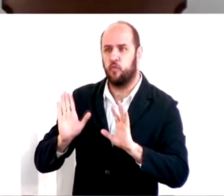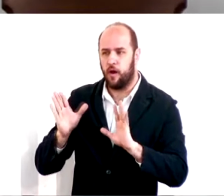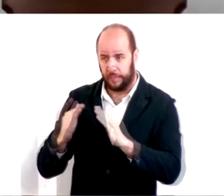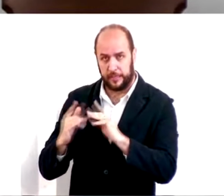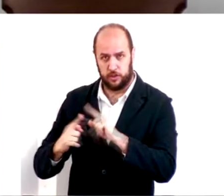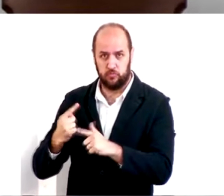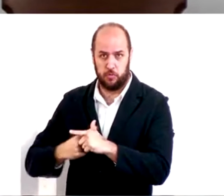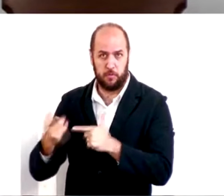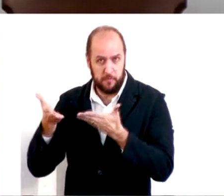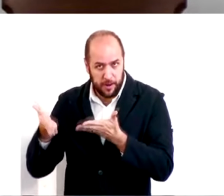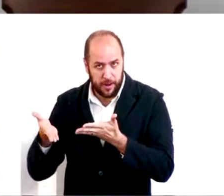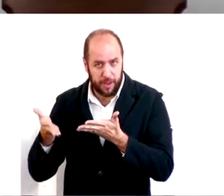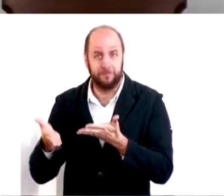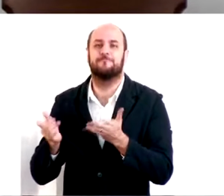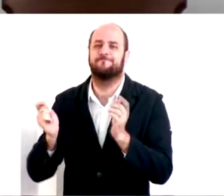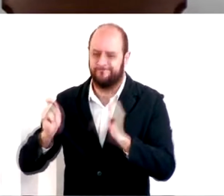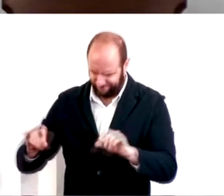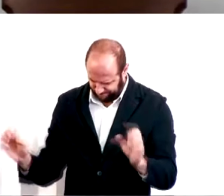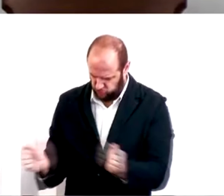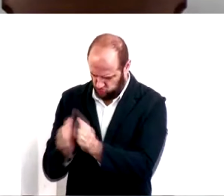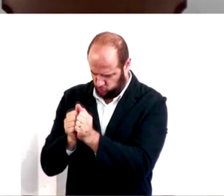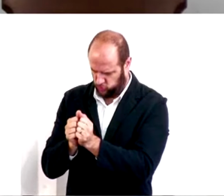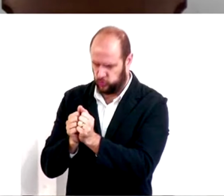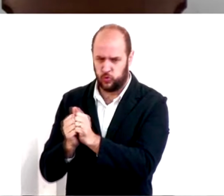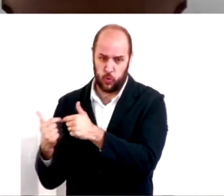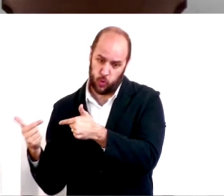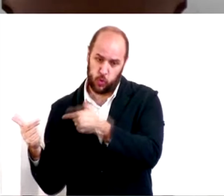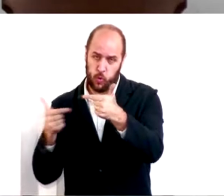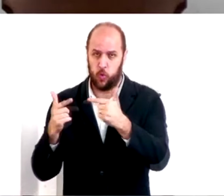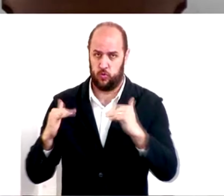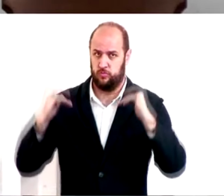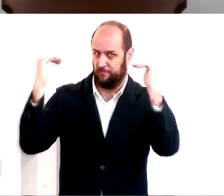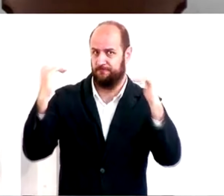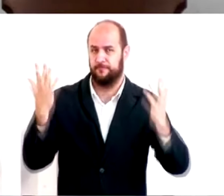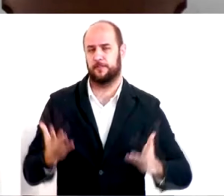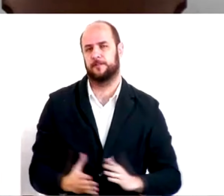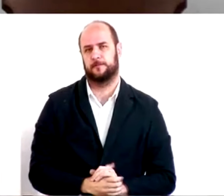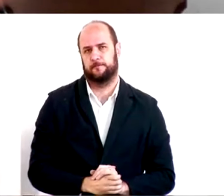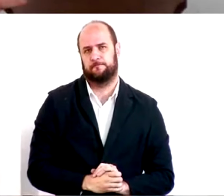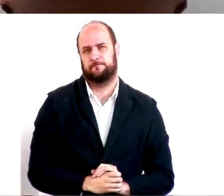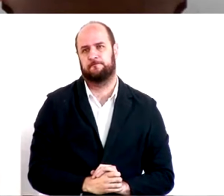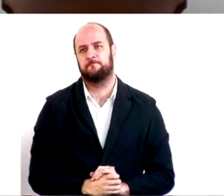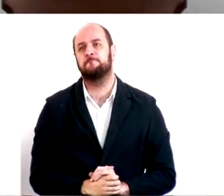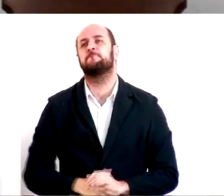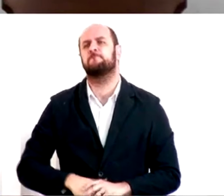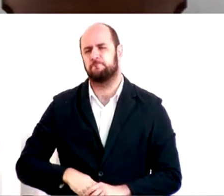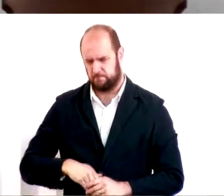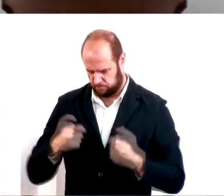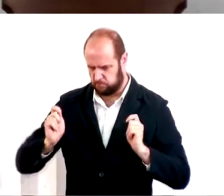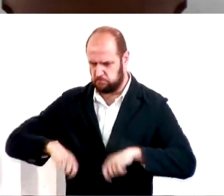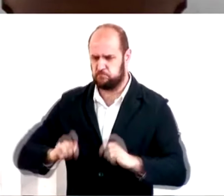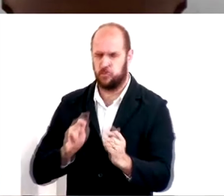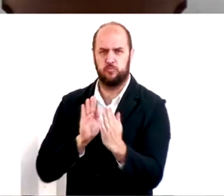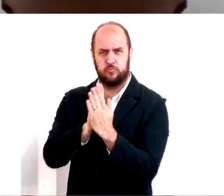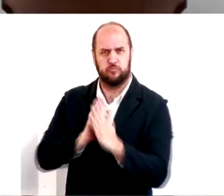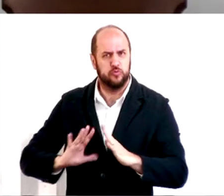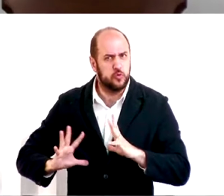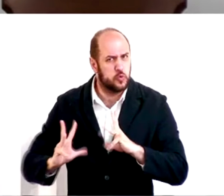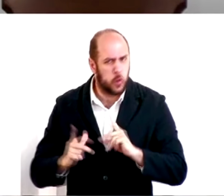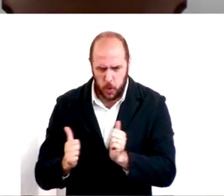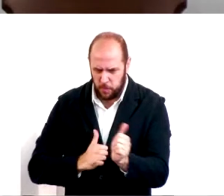situação, então ela se une sim, contra todo o poder de Estado, e então ela enfrenta sim, todas as perseguições que